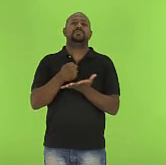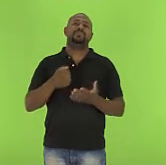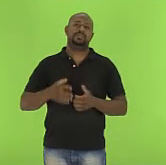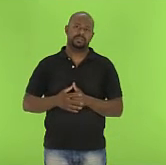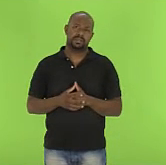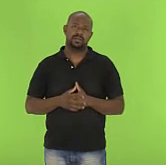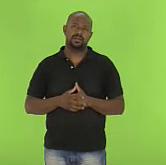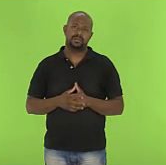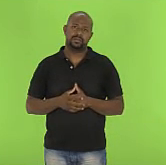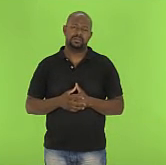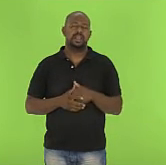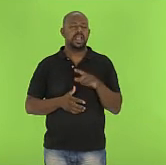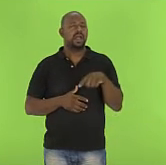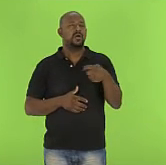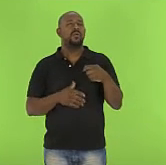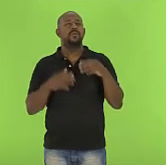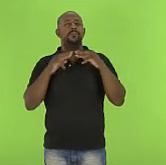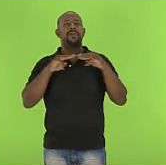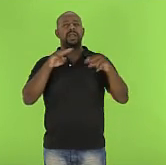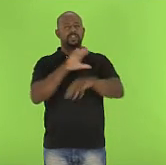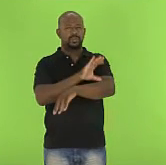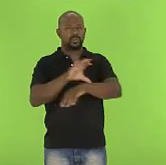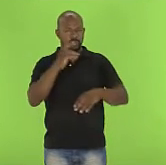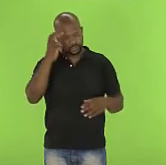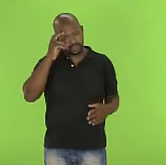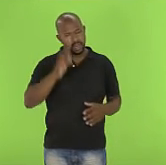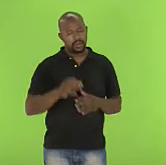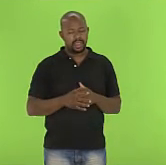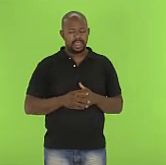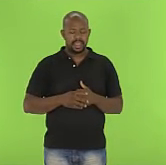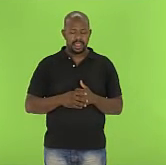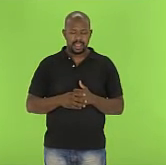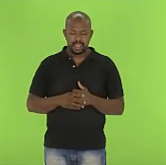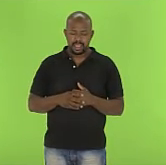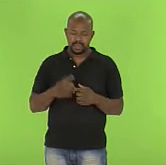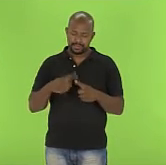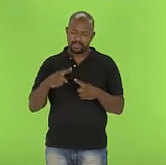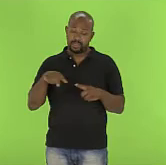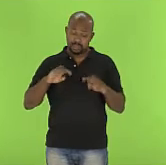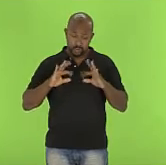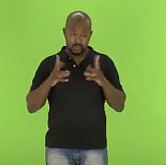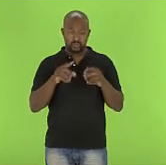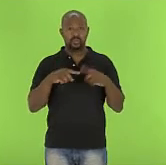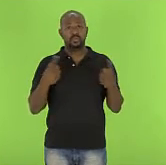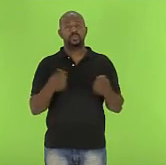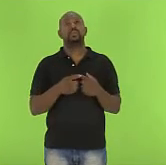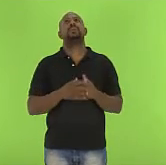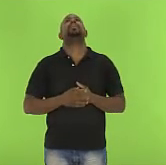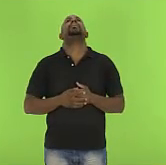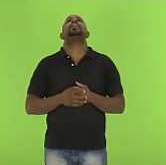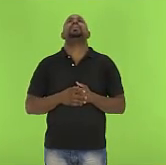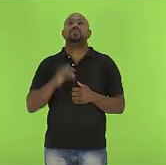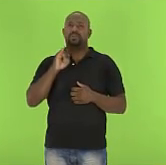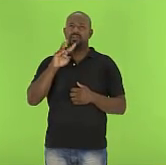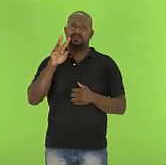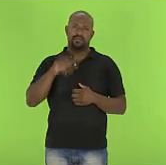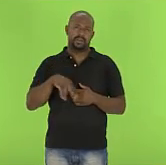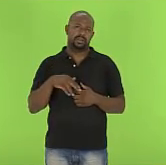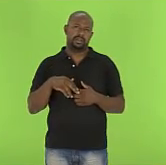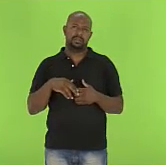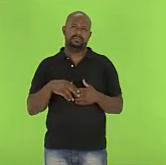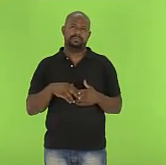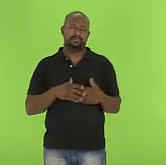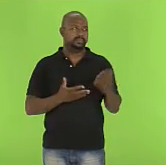fundamental. É o chamado marketing cultural, né? Porque, além disso tudo, né, que o Ivan